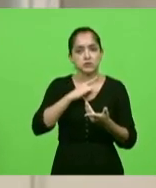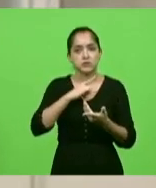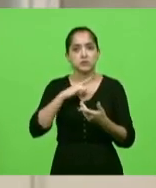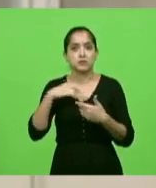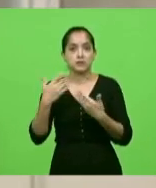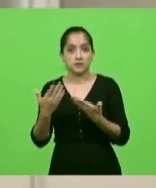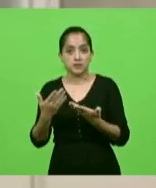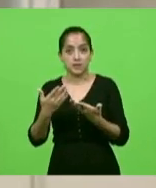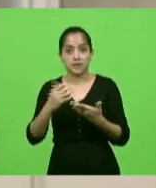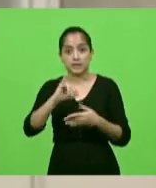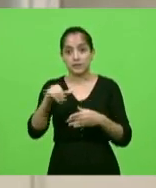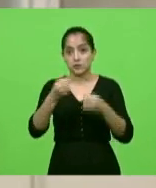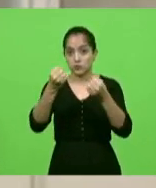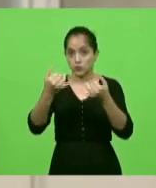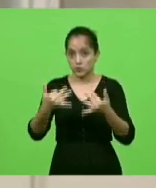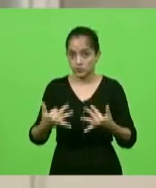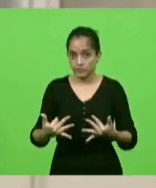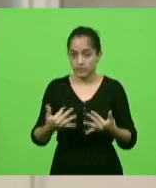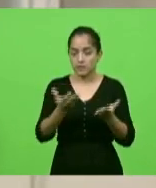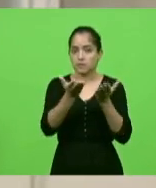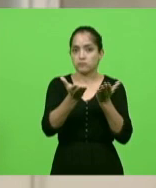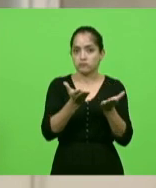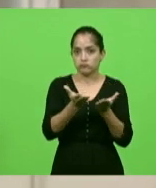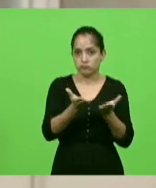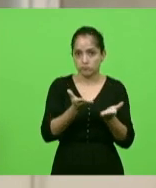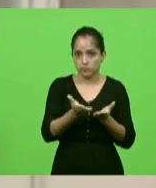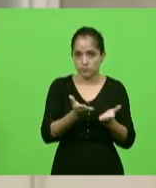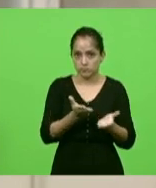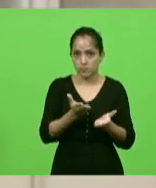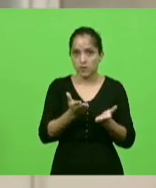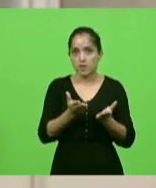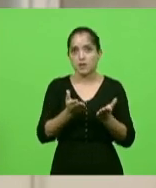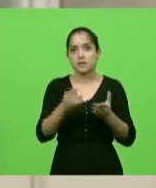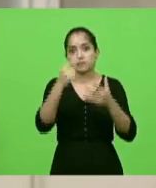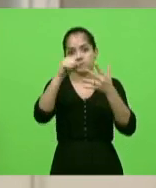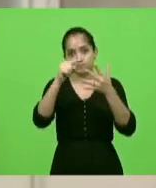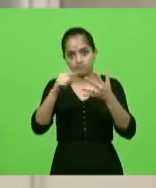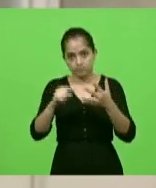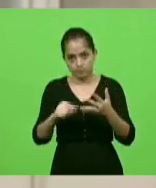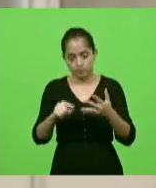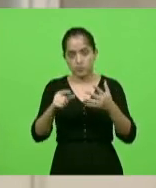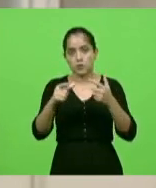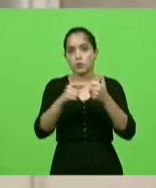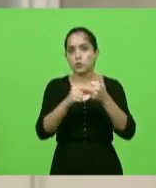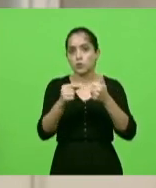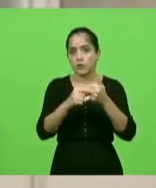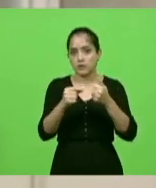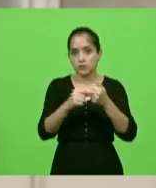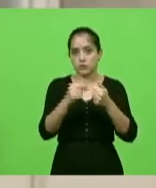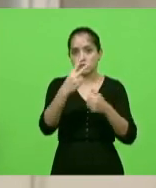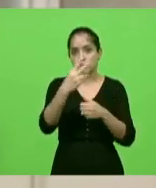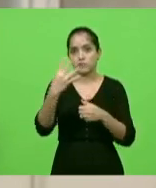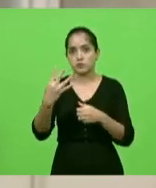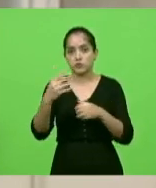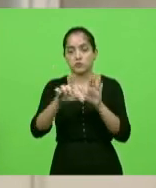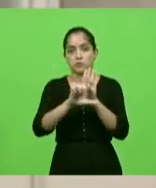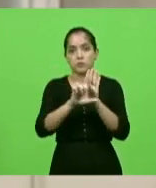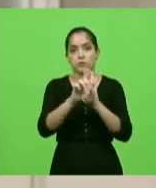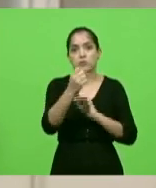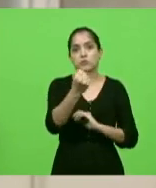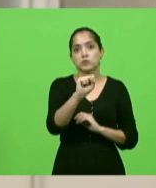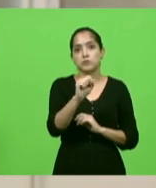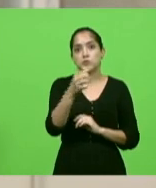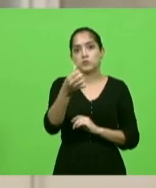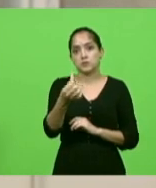causa que justifique a dispensa de licitação dentre as elencadas no artigo 24 da Lei